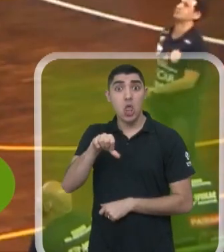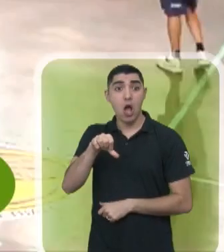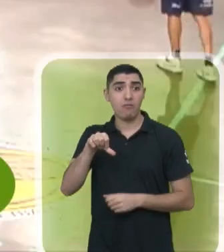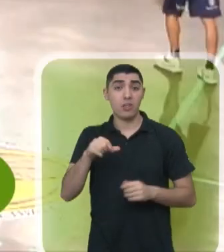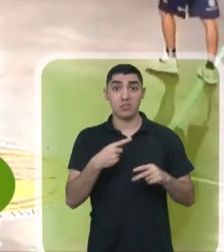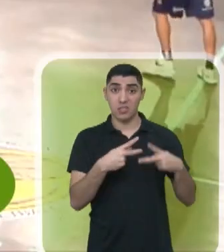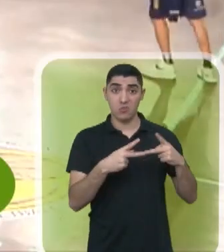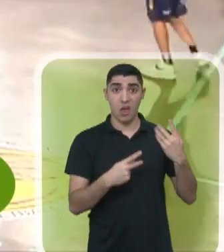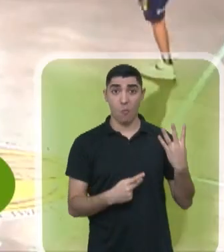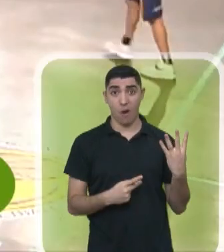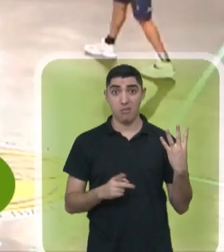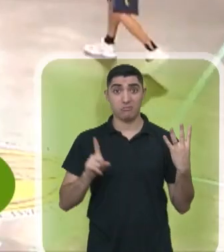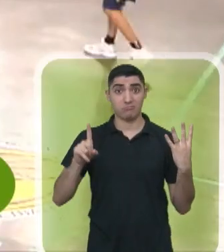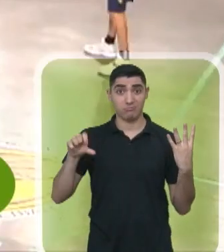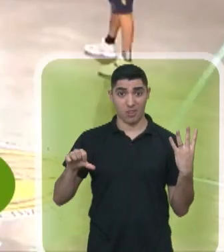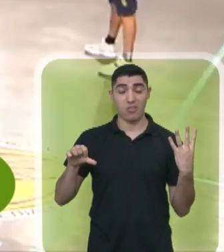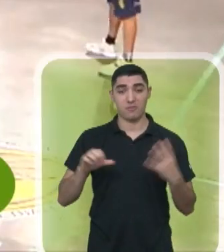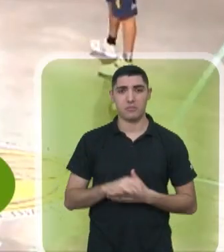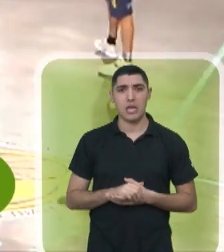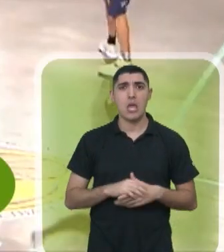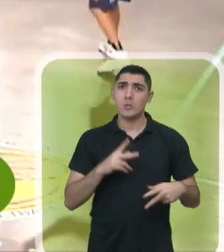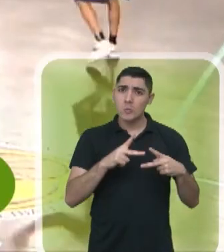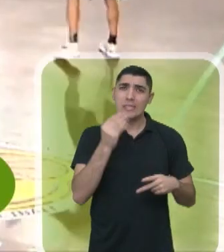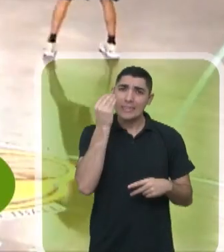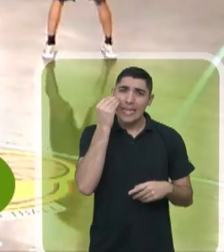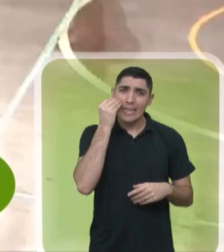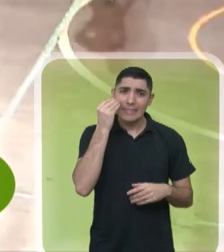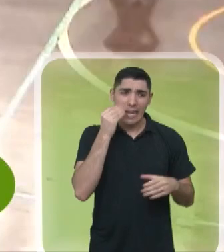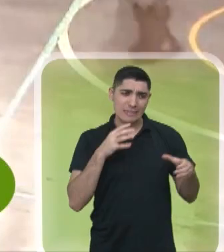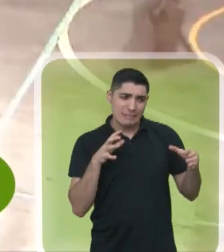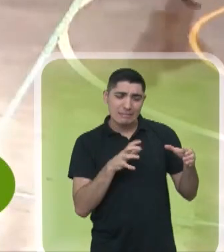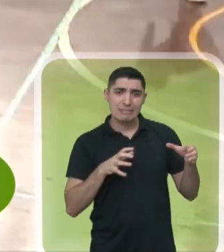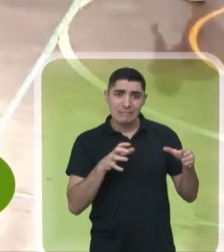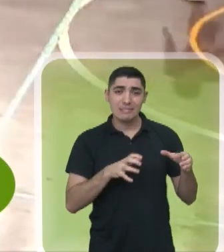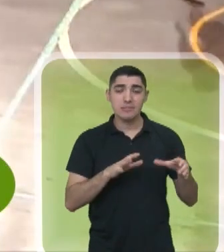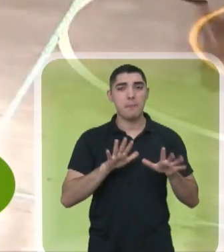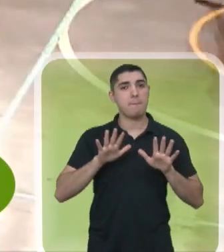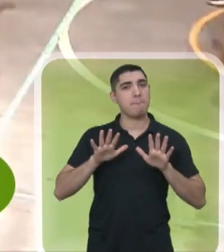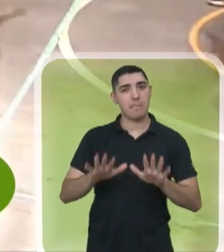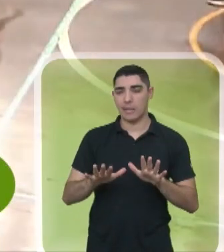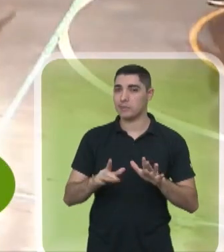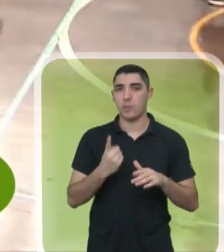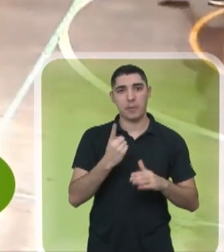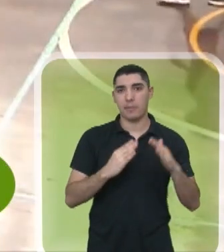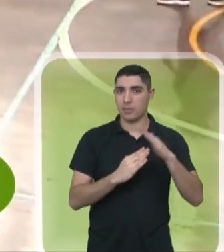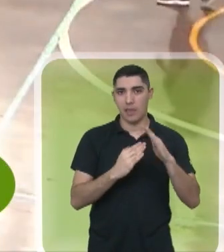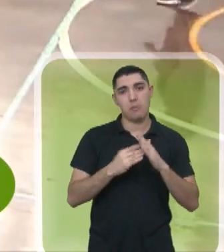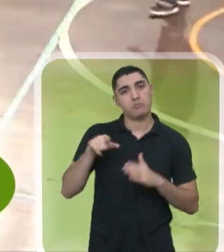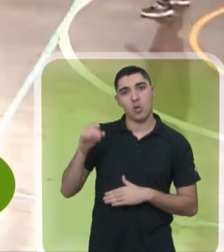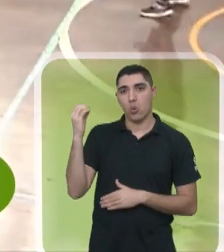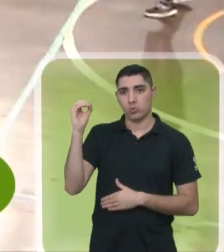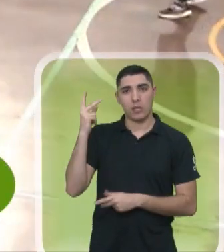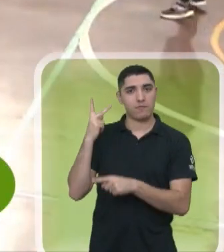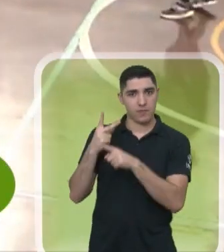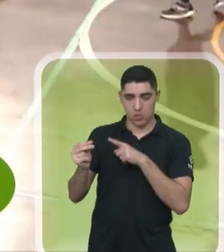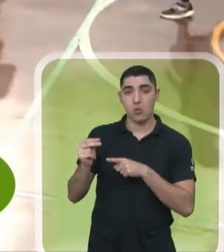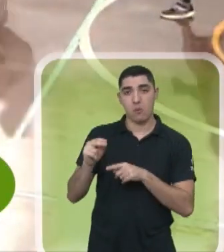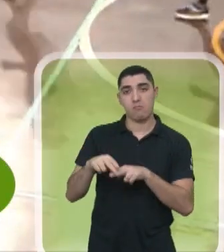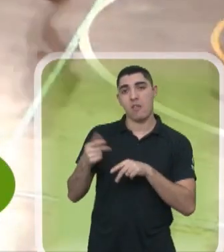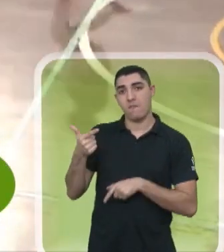19-4. O time joseense até esboçou uma recuperação, mas o primeiro quarto terminou com a vitória do Basquete Osasco